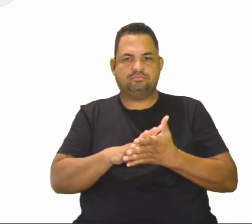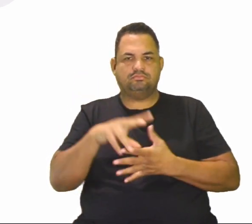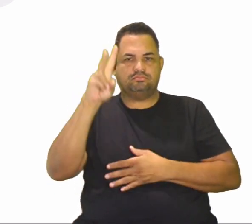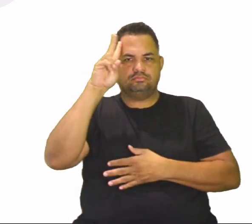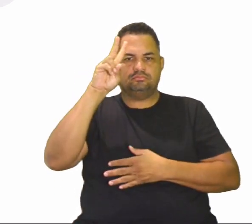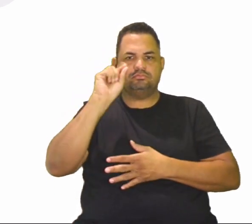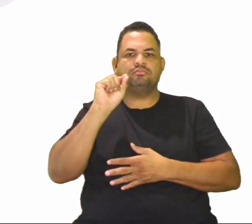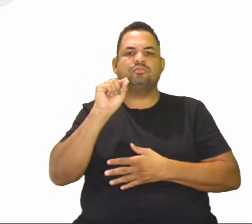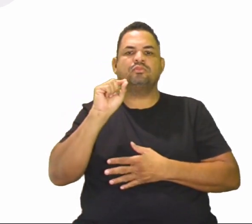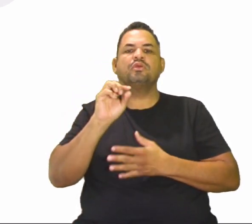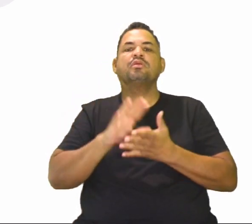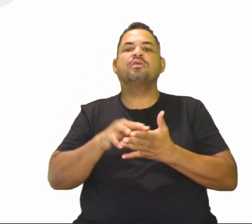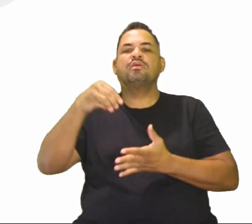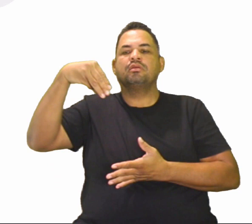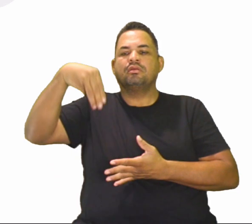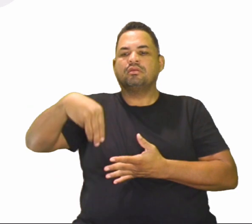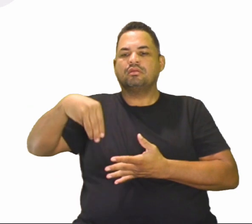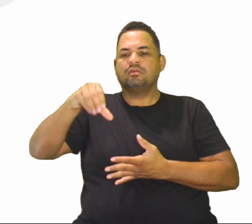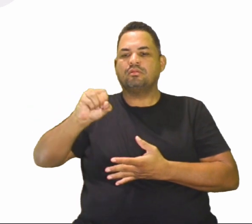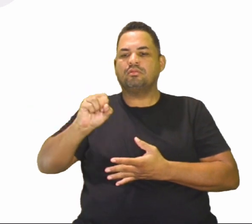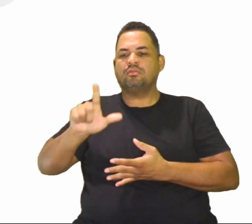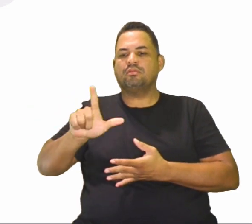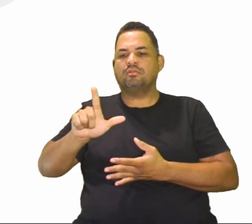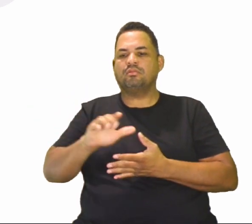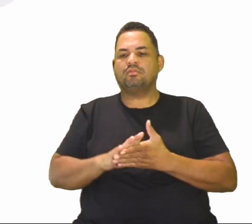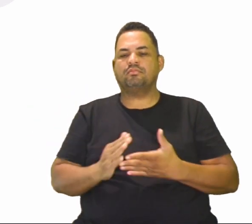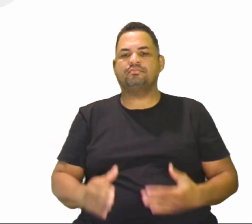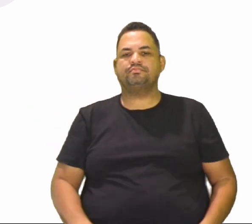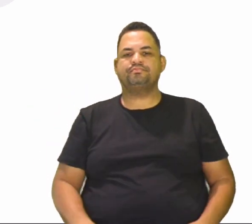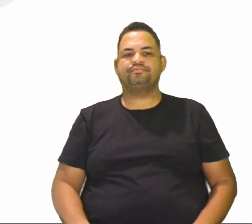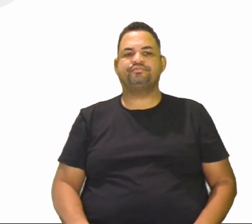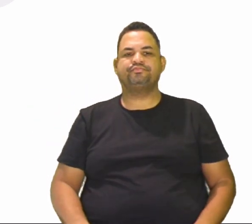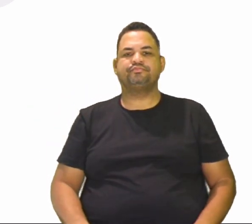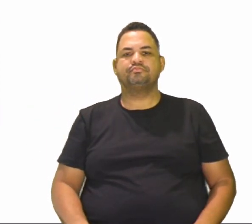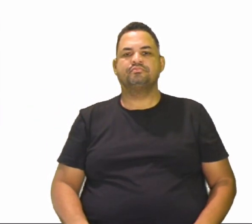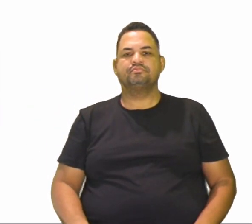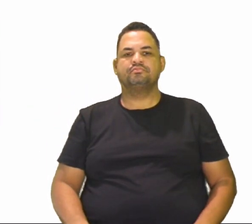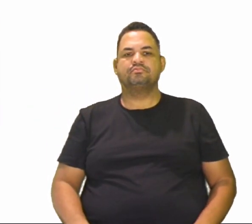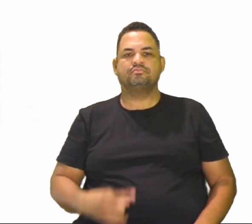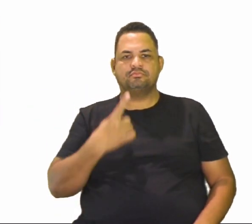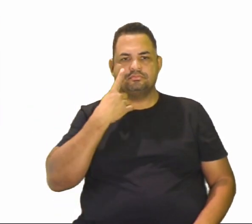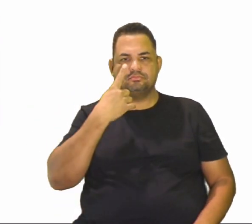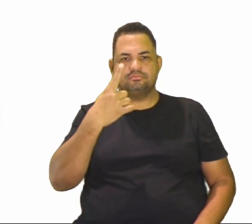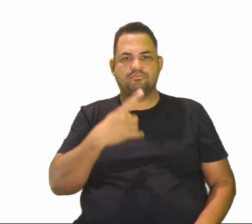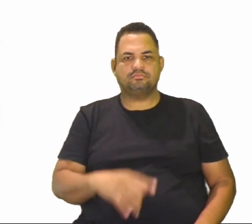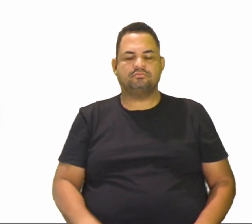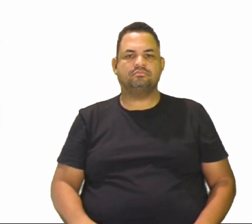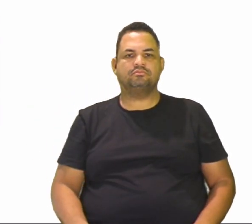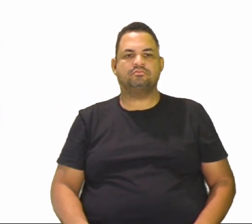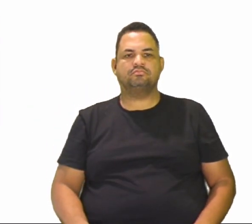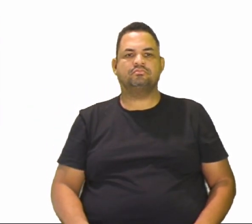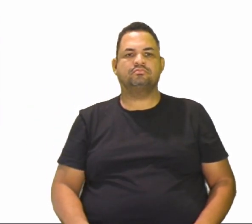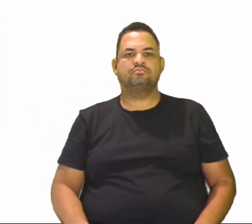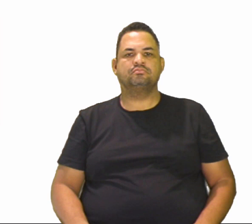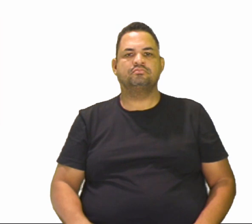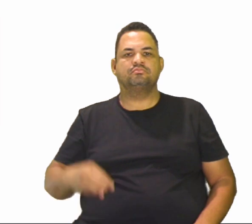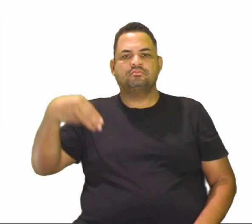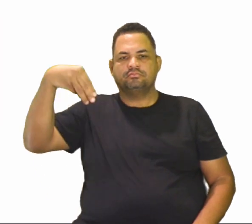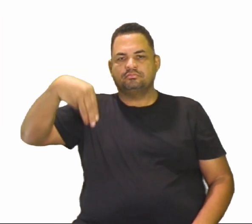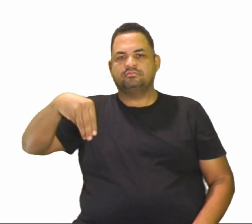lembra realmente o que é o mol? Olha só, vamos ver então.